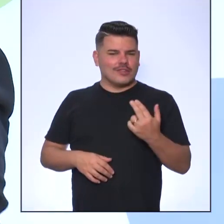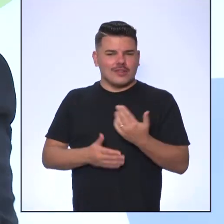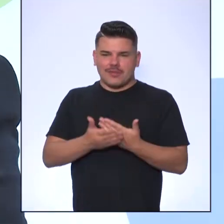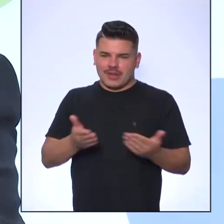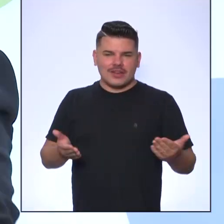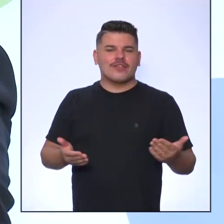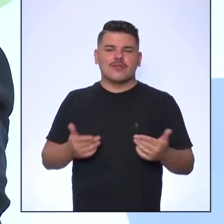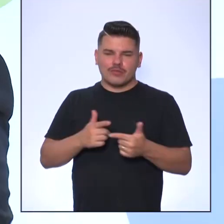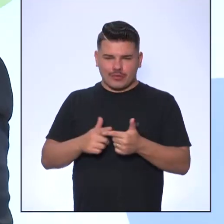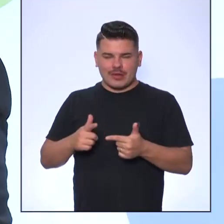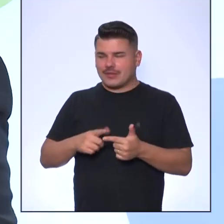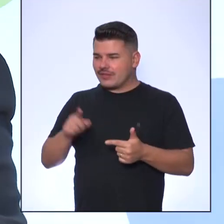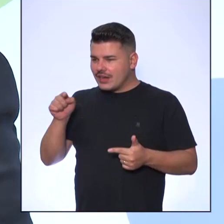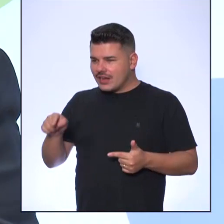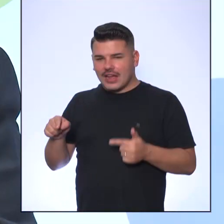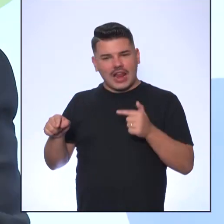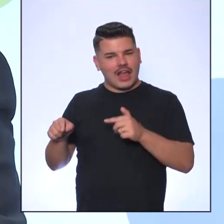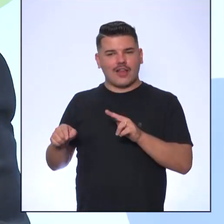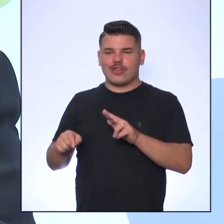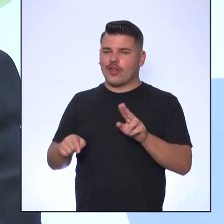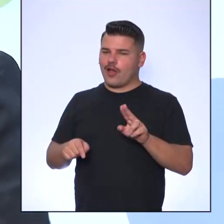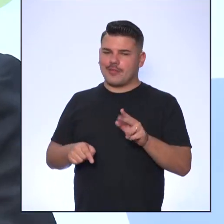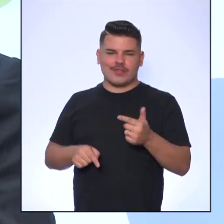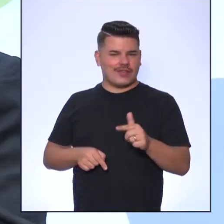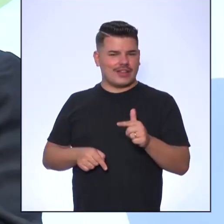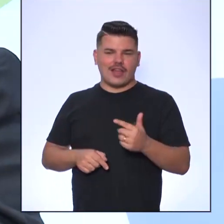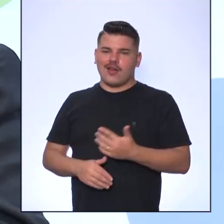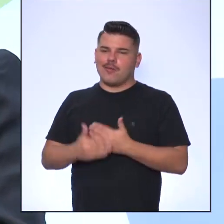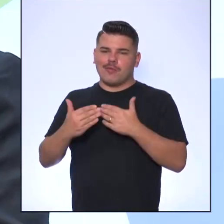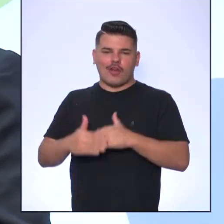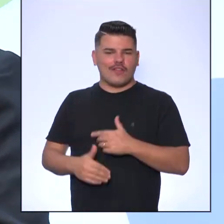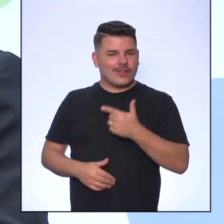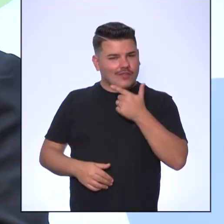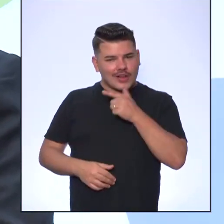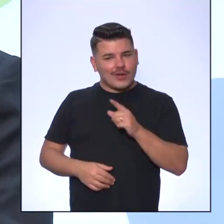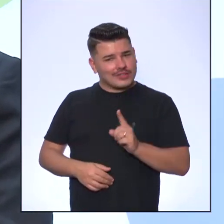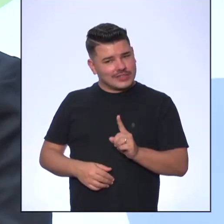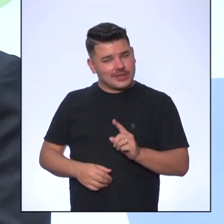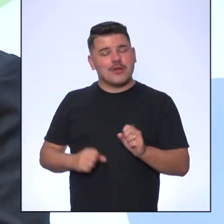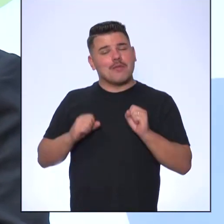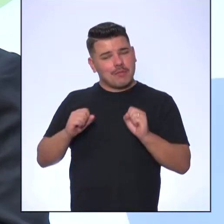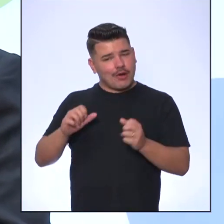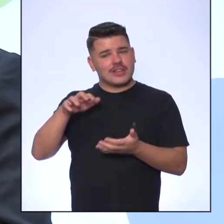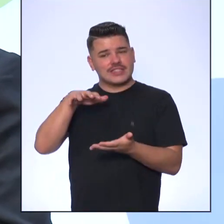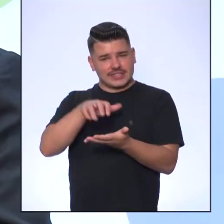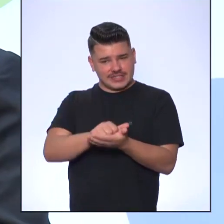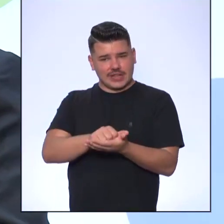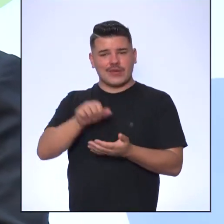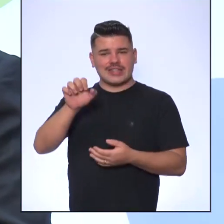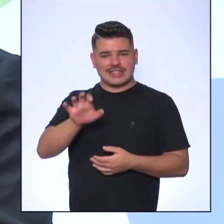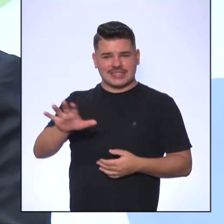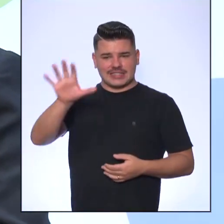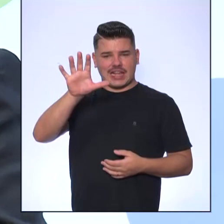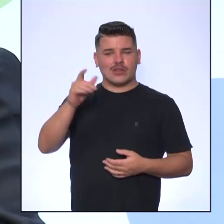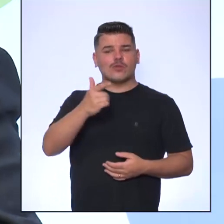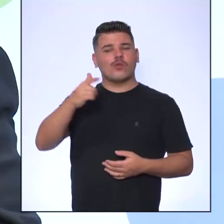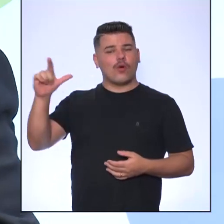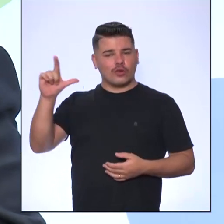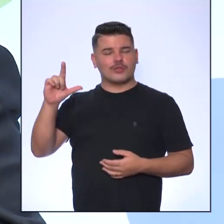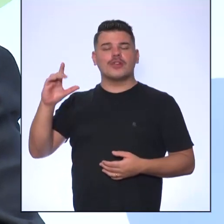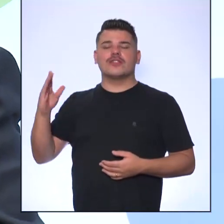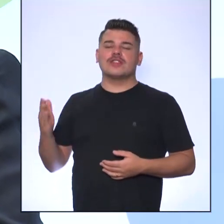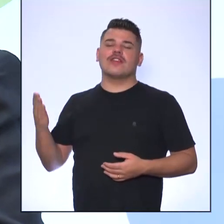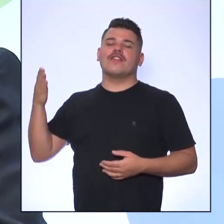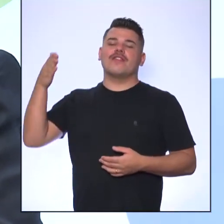problema, você vai chegar lá e não vai estar lá o seu nome, você não vai poder fazer a prova. Então, pode fazer em outro estado, você vai fazer só que você vai fazer no local que